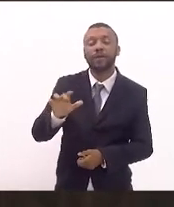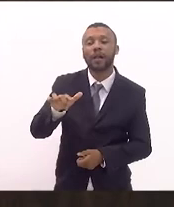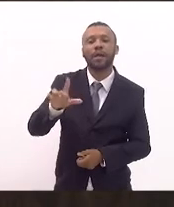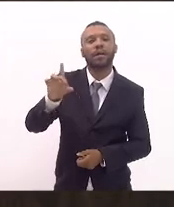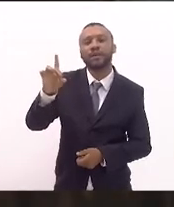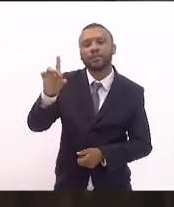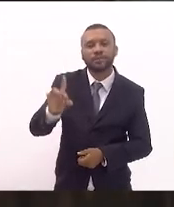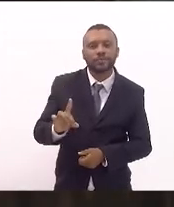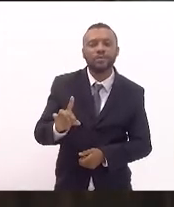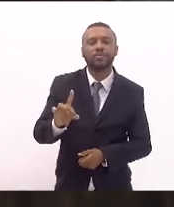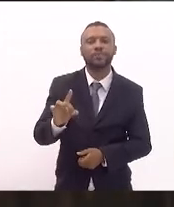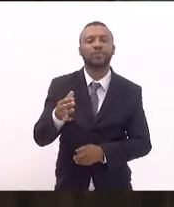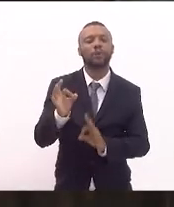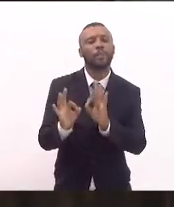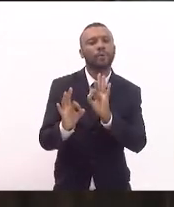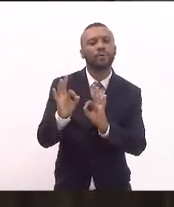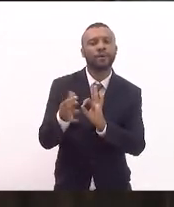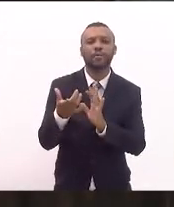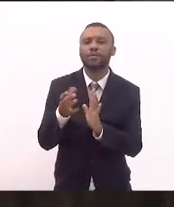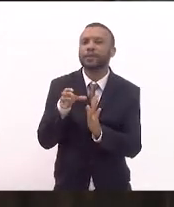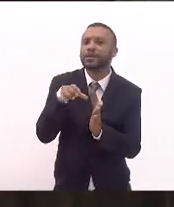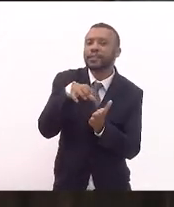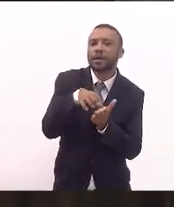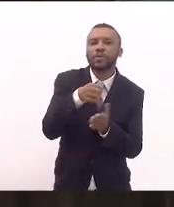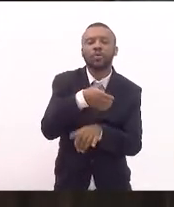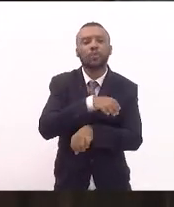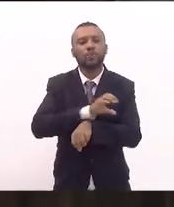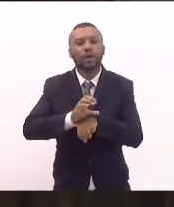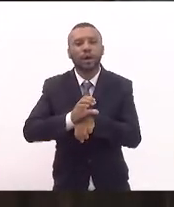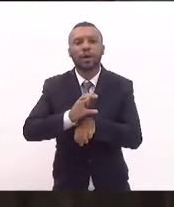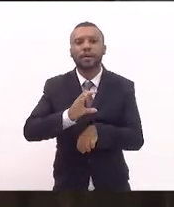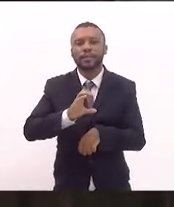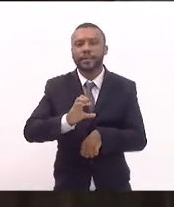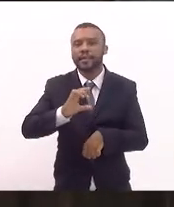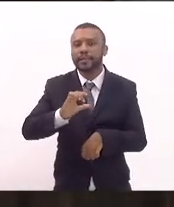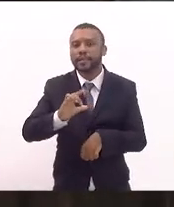Diretora do projeto Centro Cultural Cecília Conde,